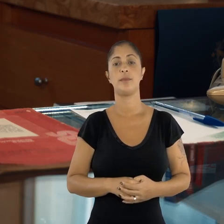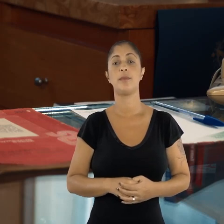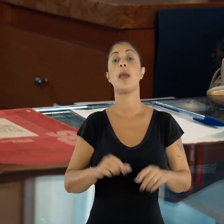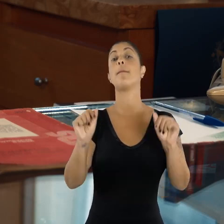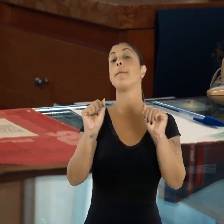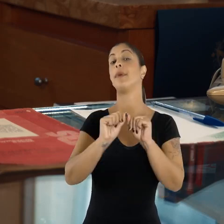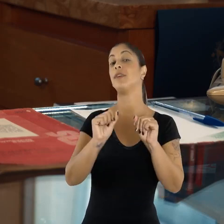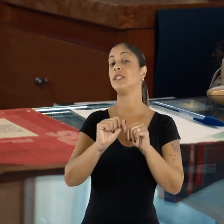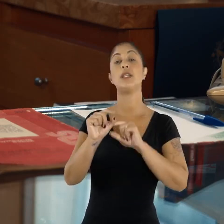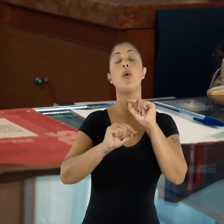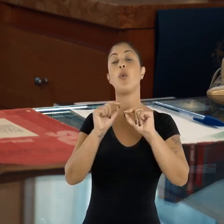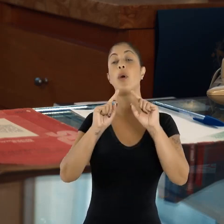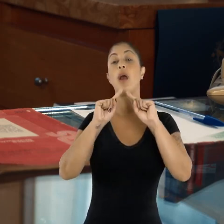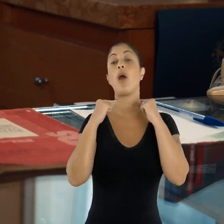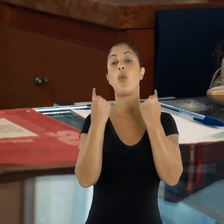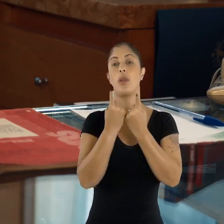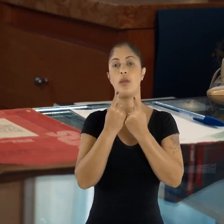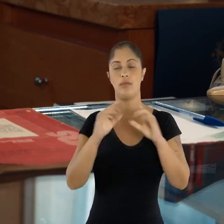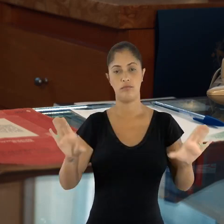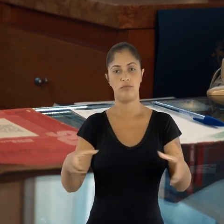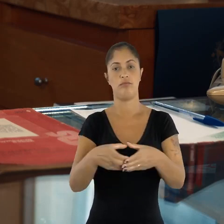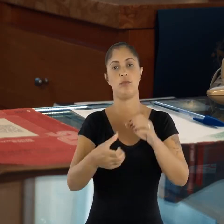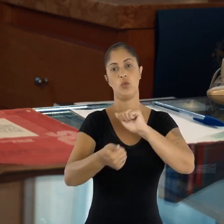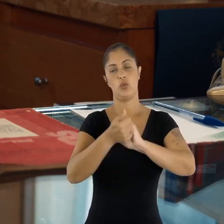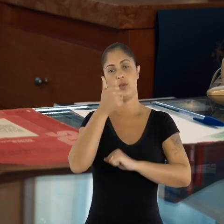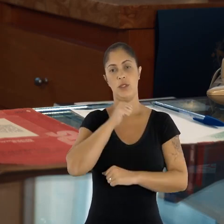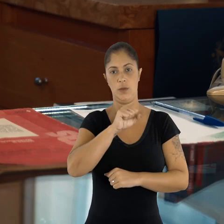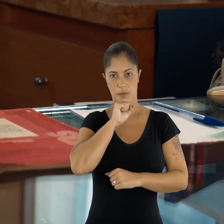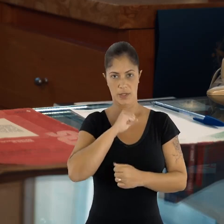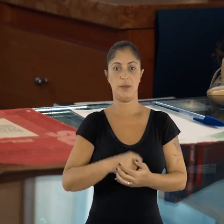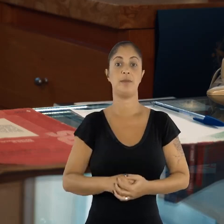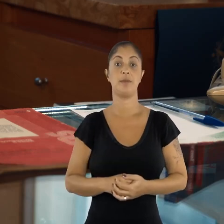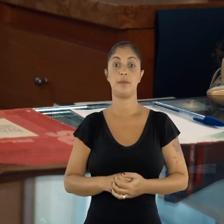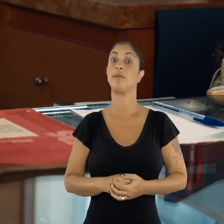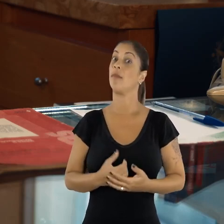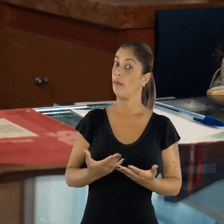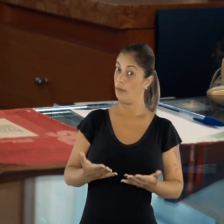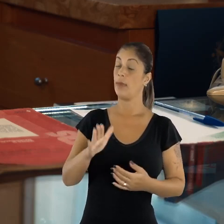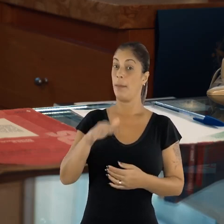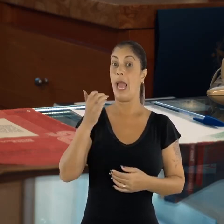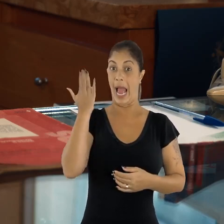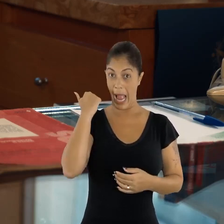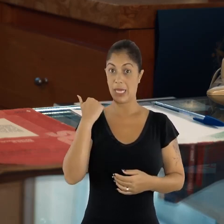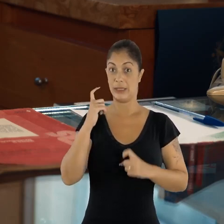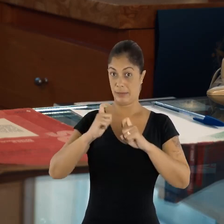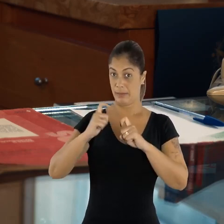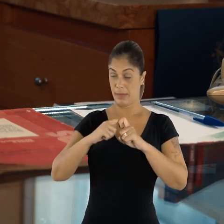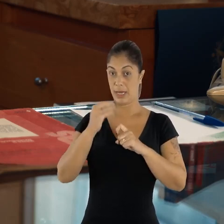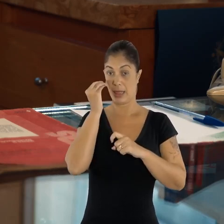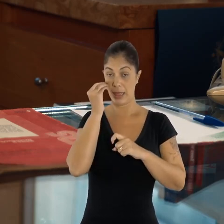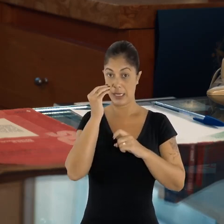para fazer a reunião com as mães. Antes era o médico que tentava convencer,